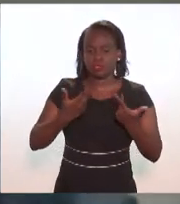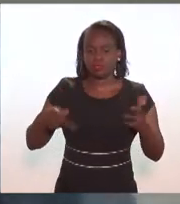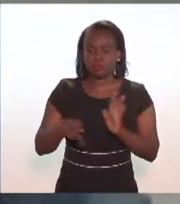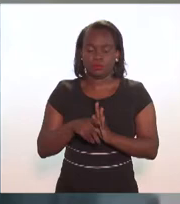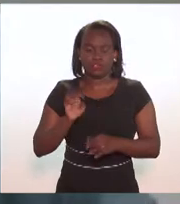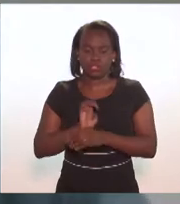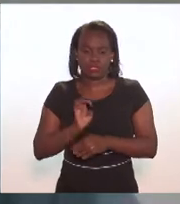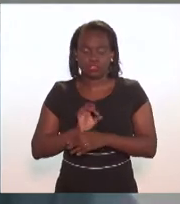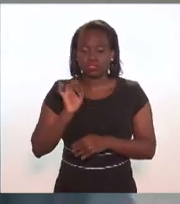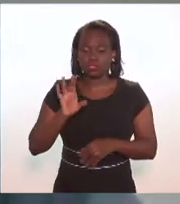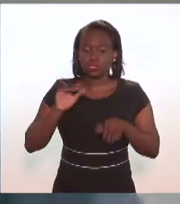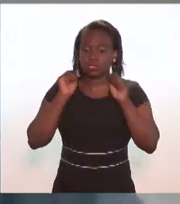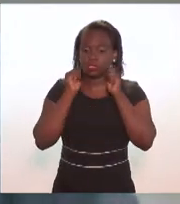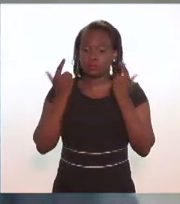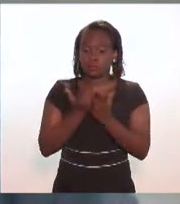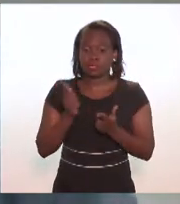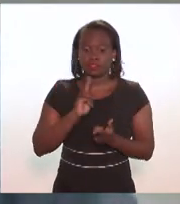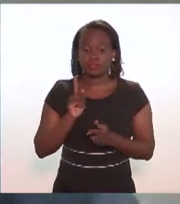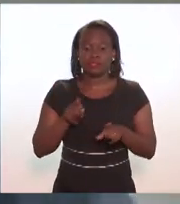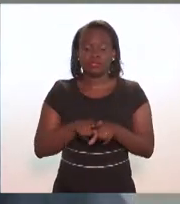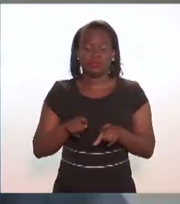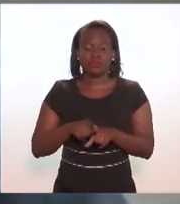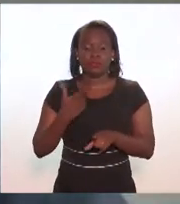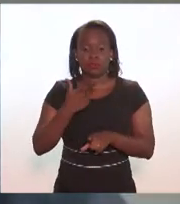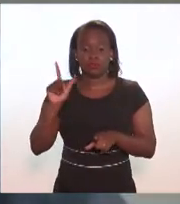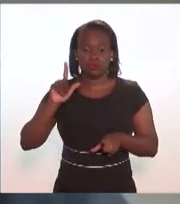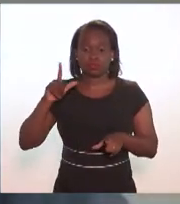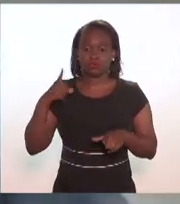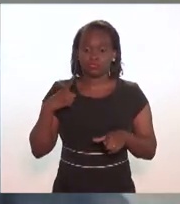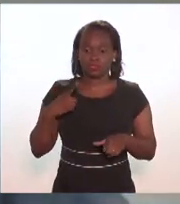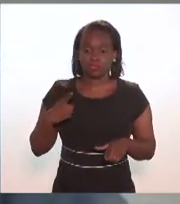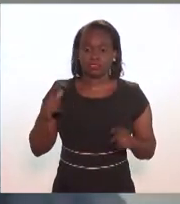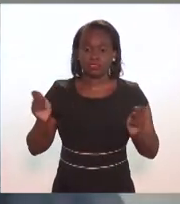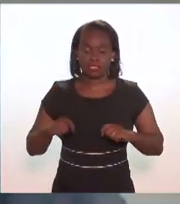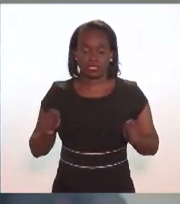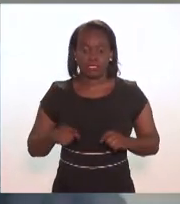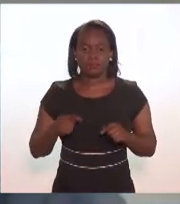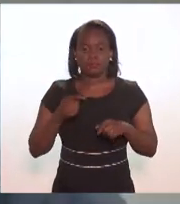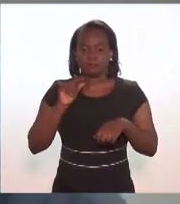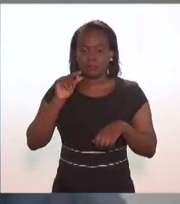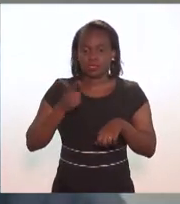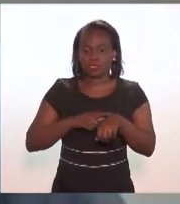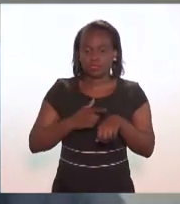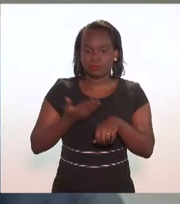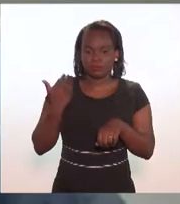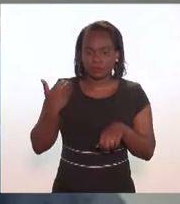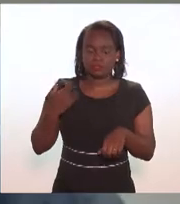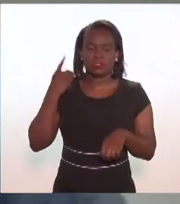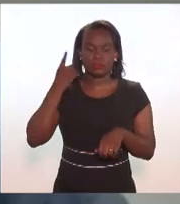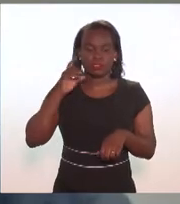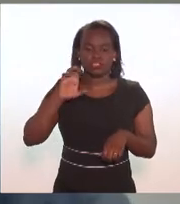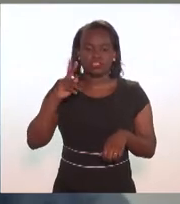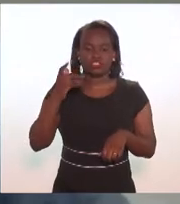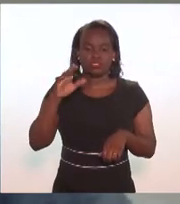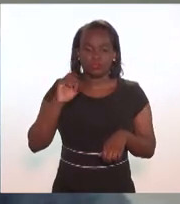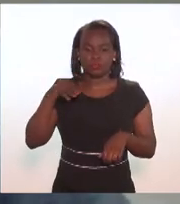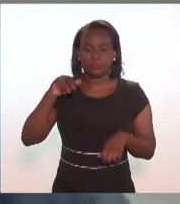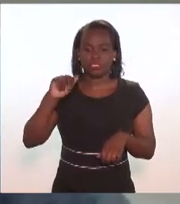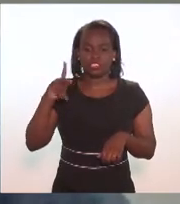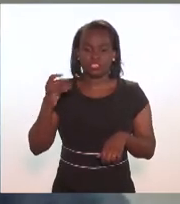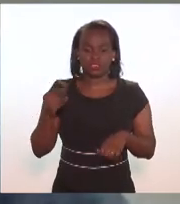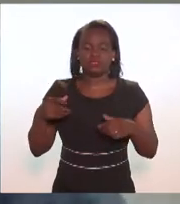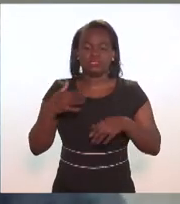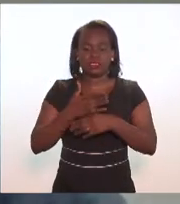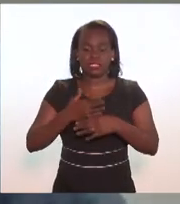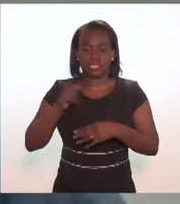Não só na Assembleia, mas também em outras ocasiões. Estive há pouco tempo também com o deputado Chico Machado, também na cidade de